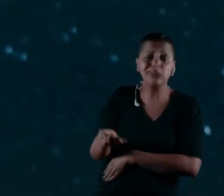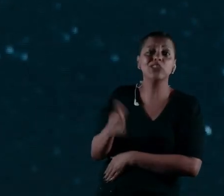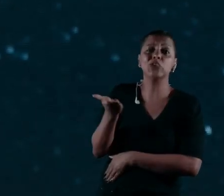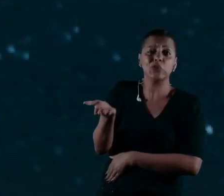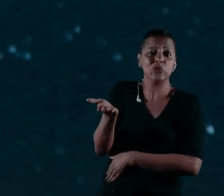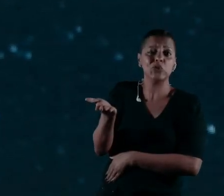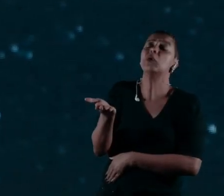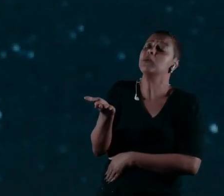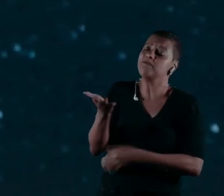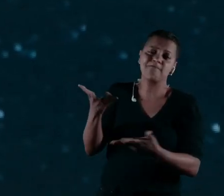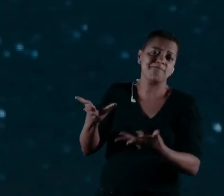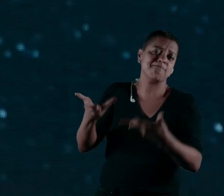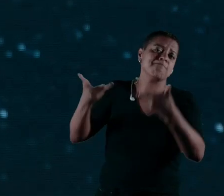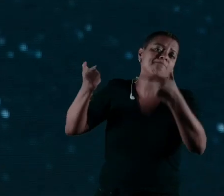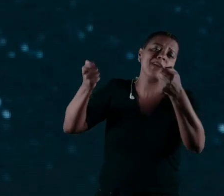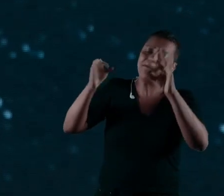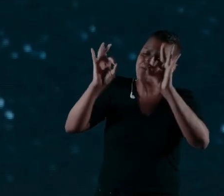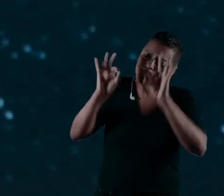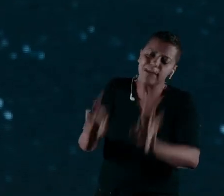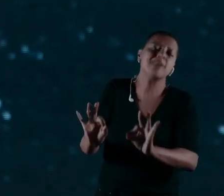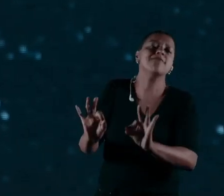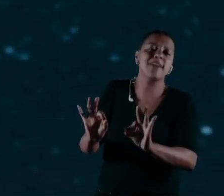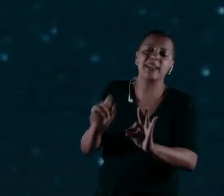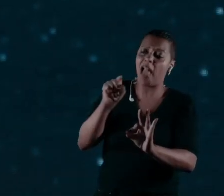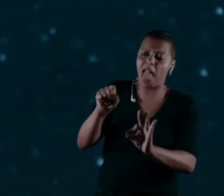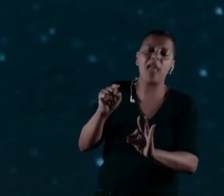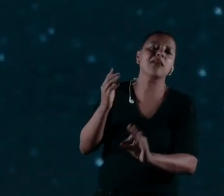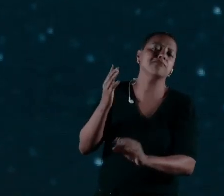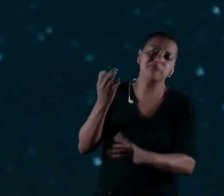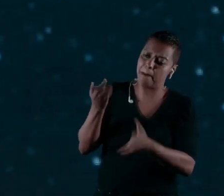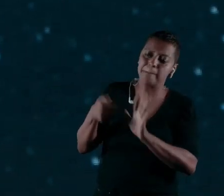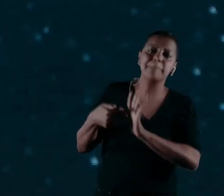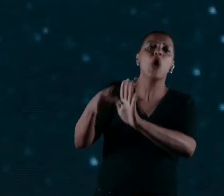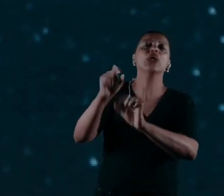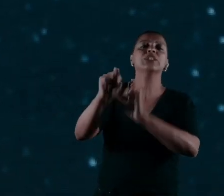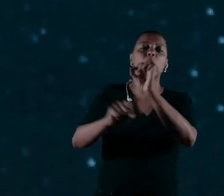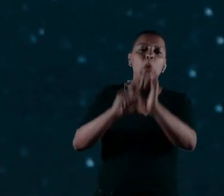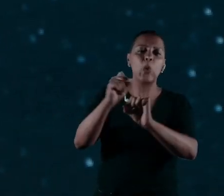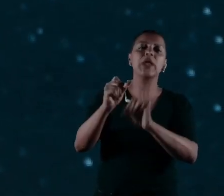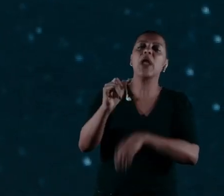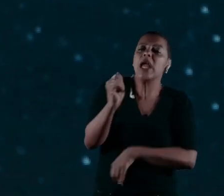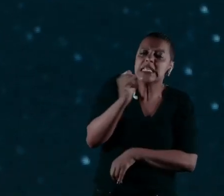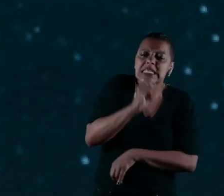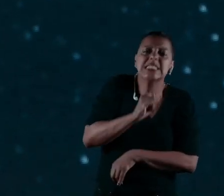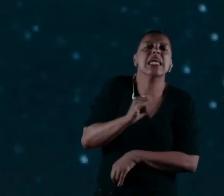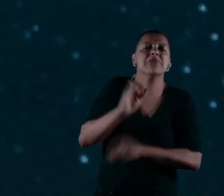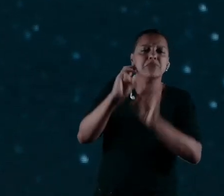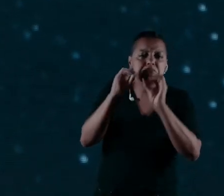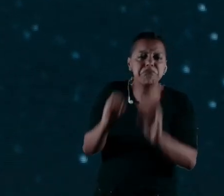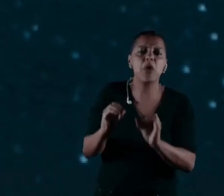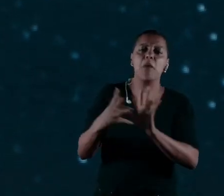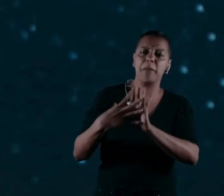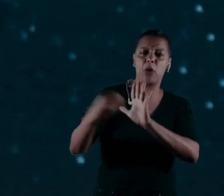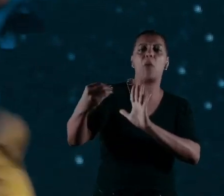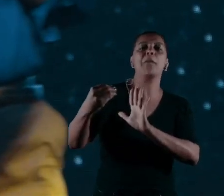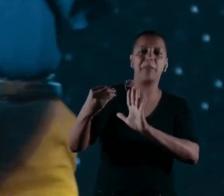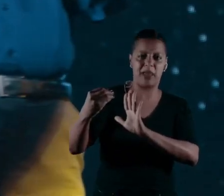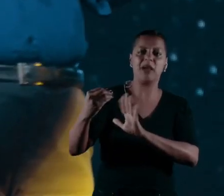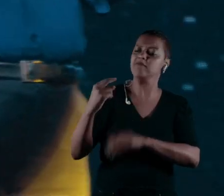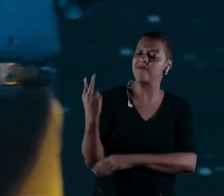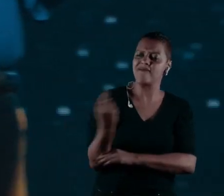são histórias que enaltecem quem ela é, e uma pessoa assim cada vez mais